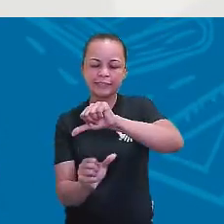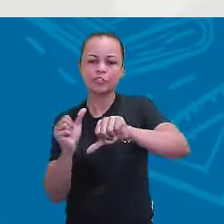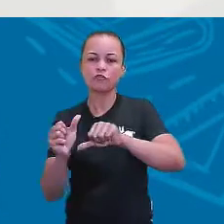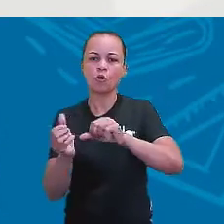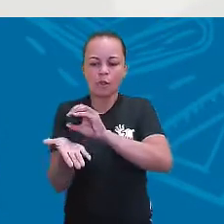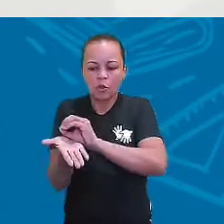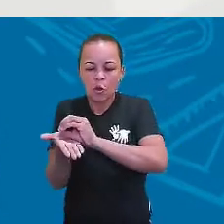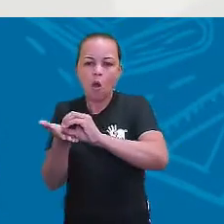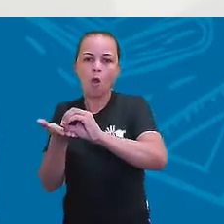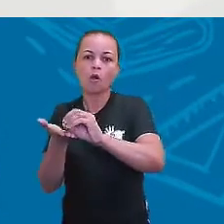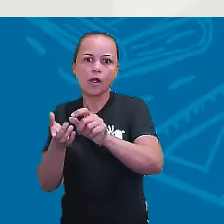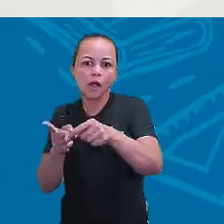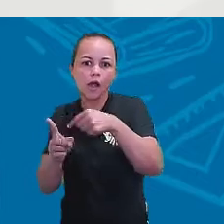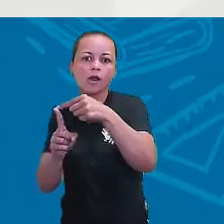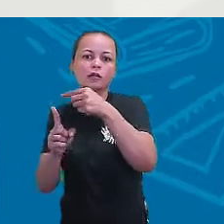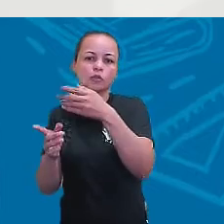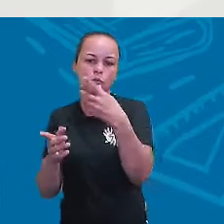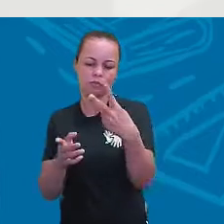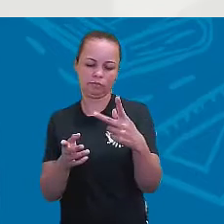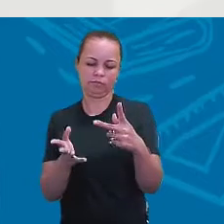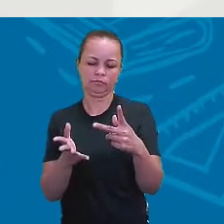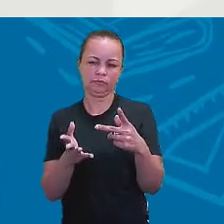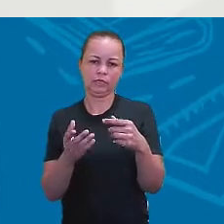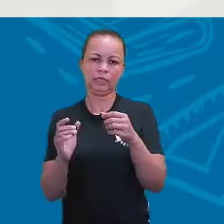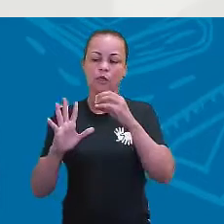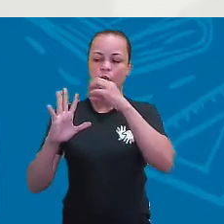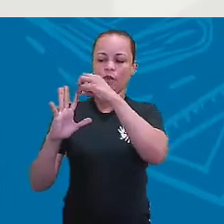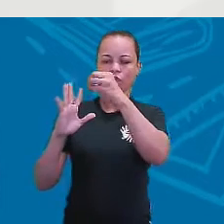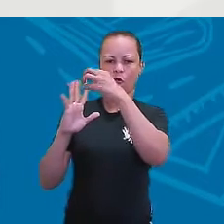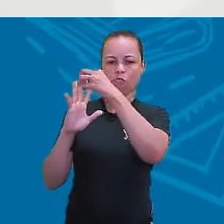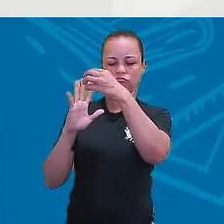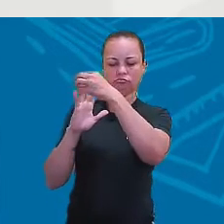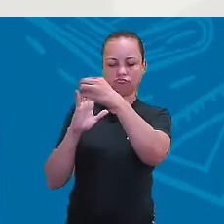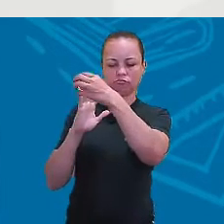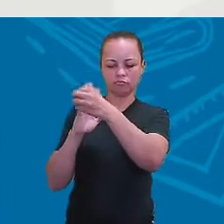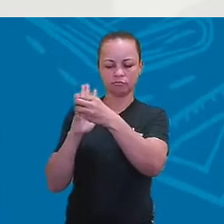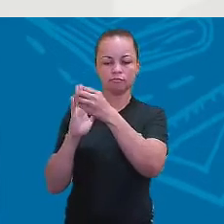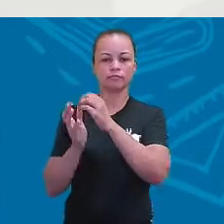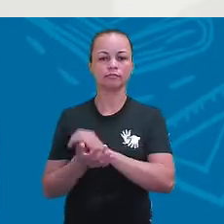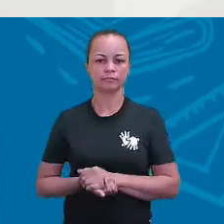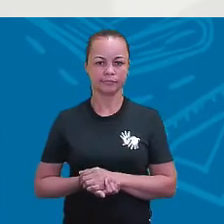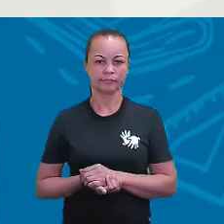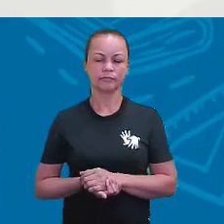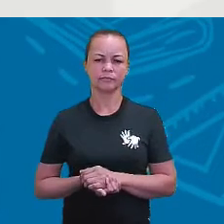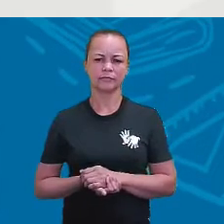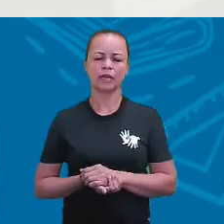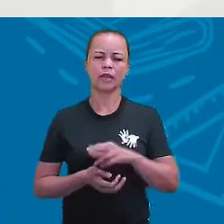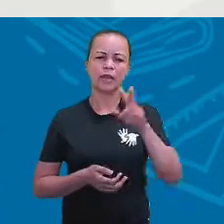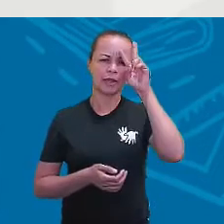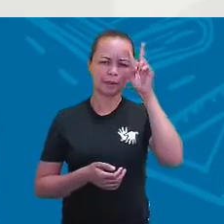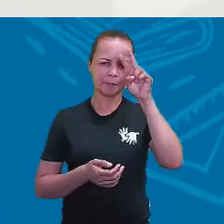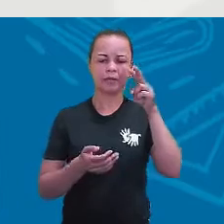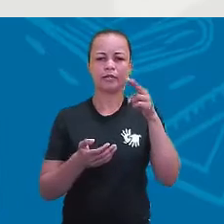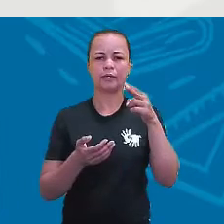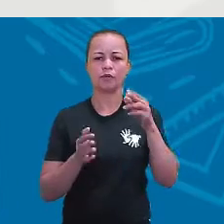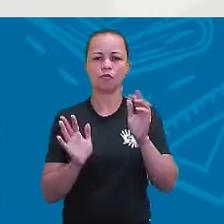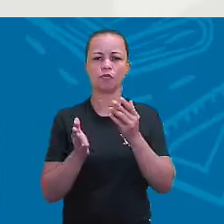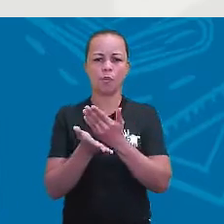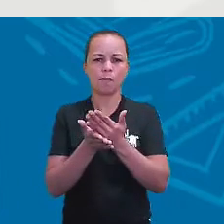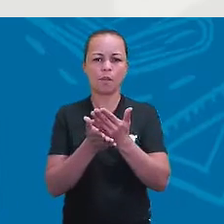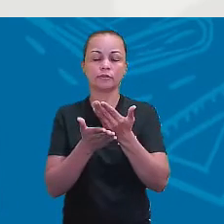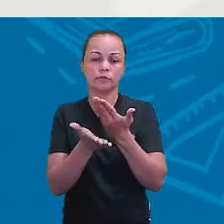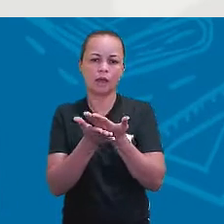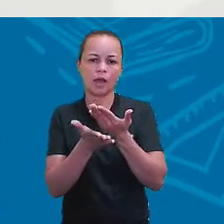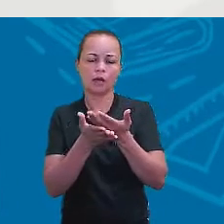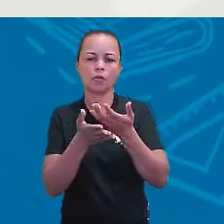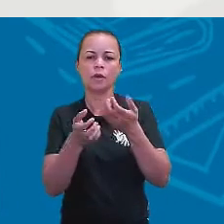processo fotossintético. Então, lembra que a gente falou lá naquele início da aula que ela é um elemento que a gente pode